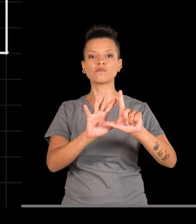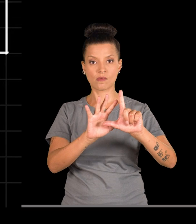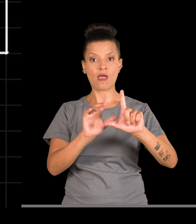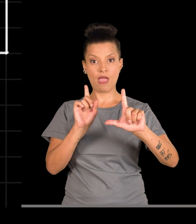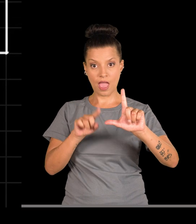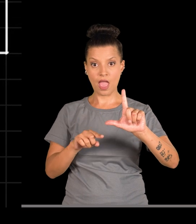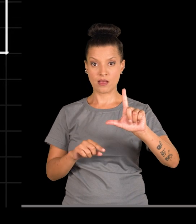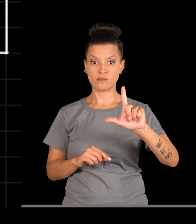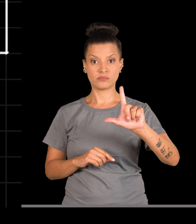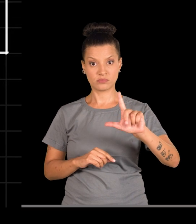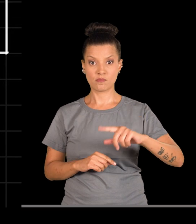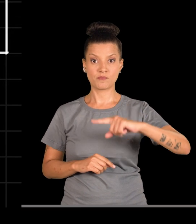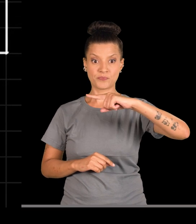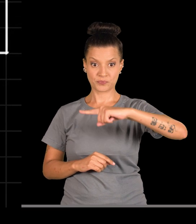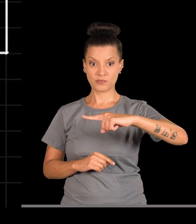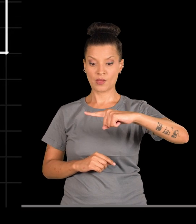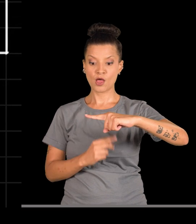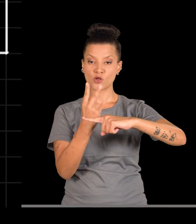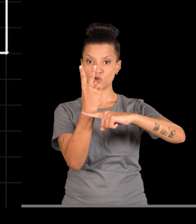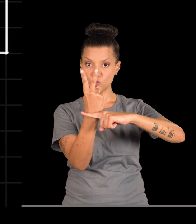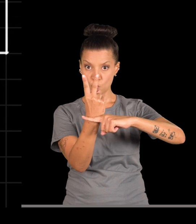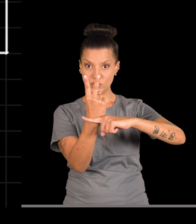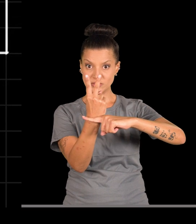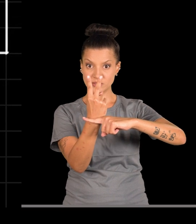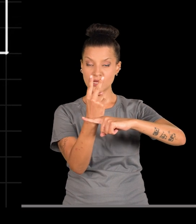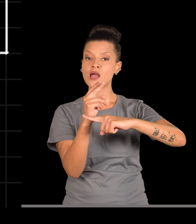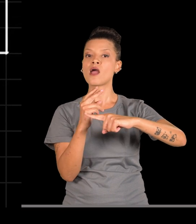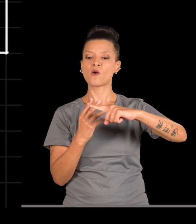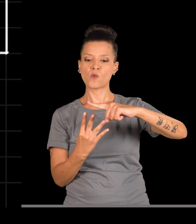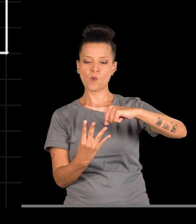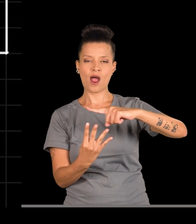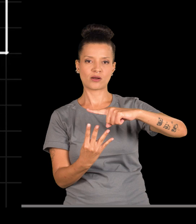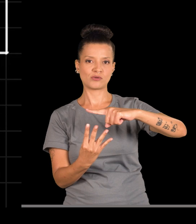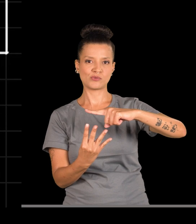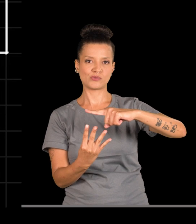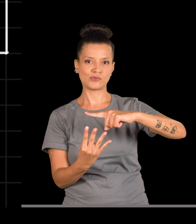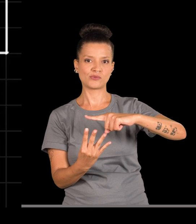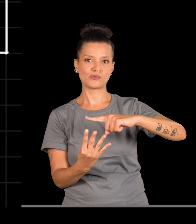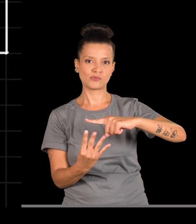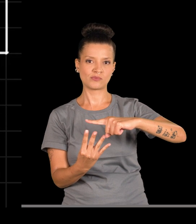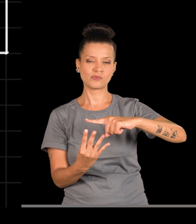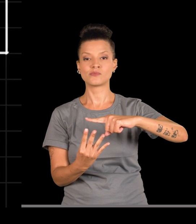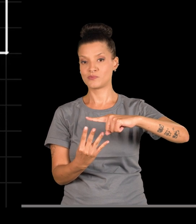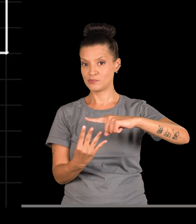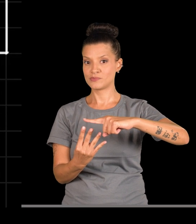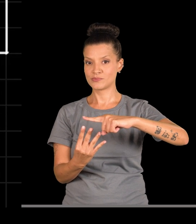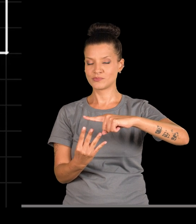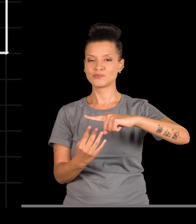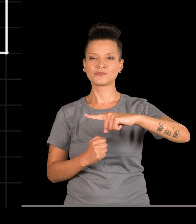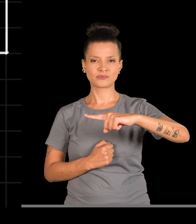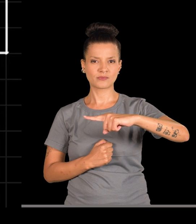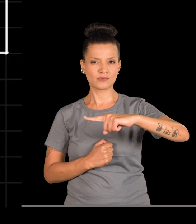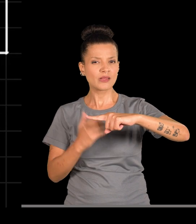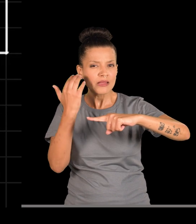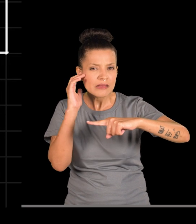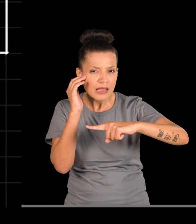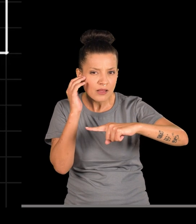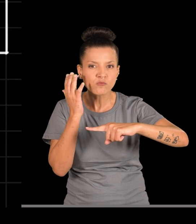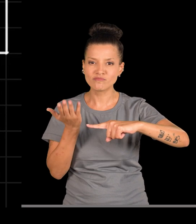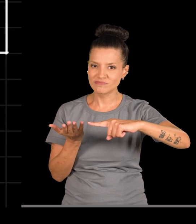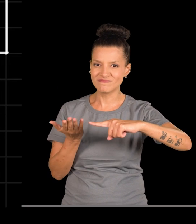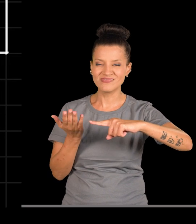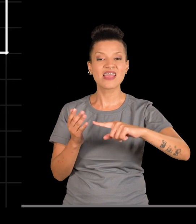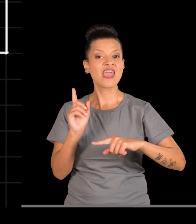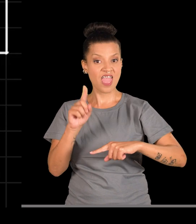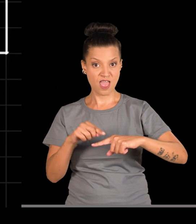aqui, ó, como representando a fração 2 quartos. 2 sobre 4, ou você pode ler 2 quartos também. Tranquilo?